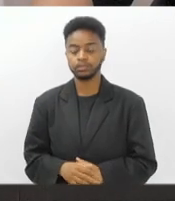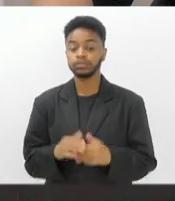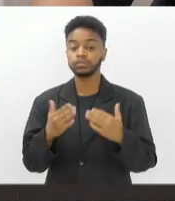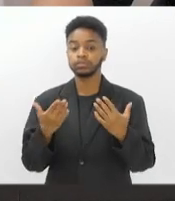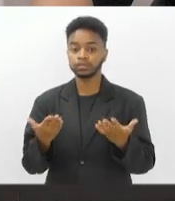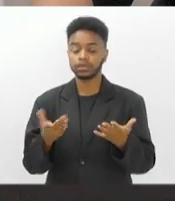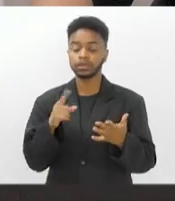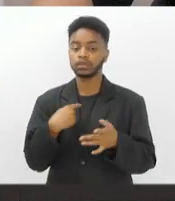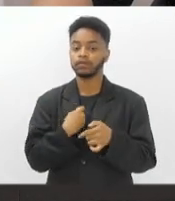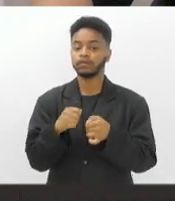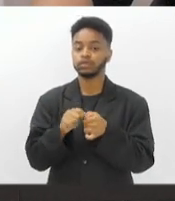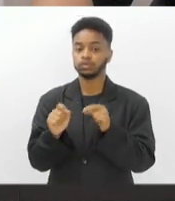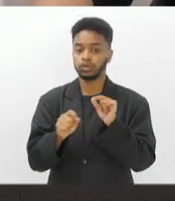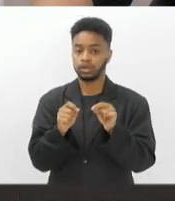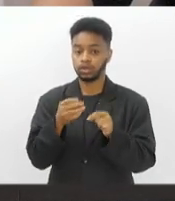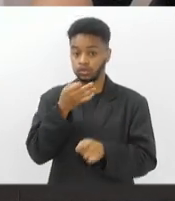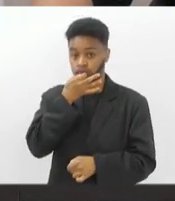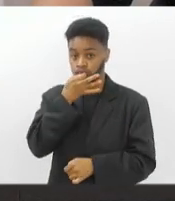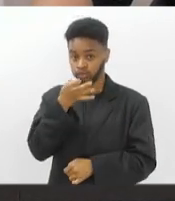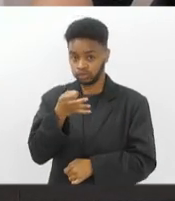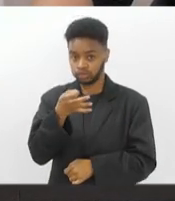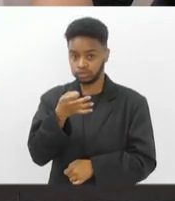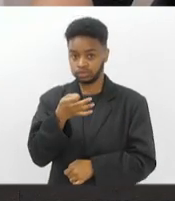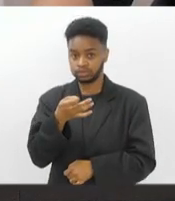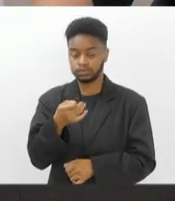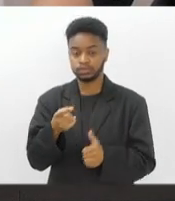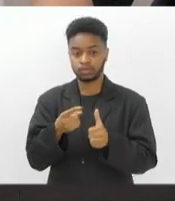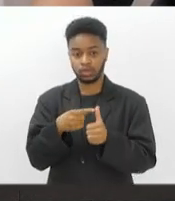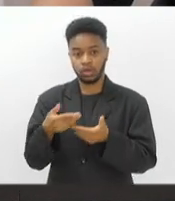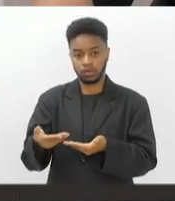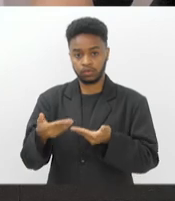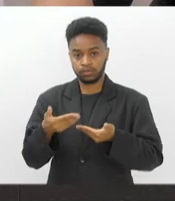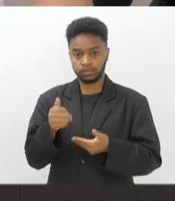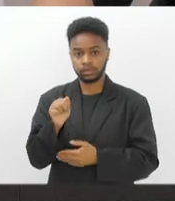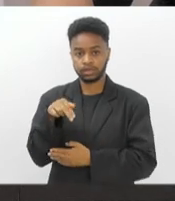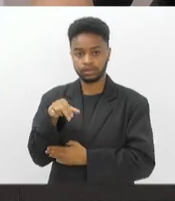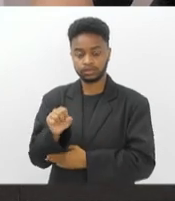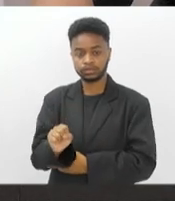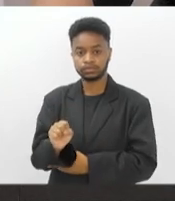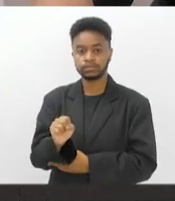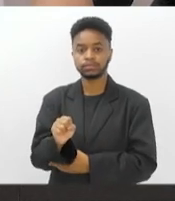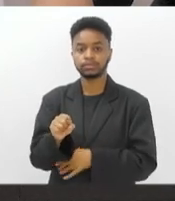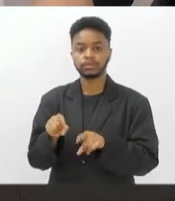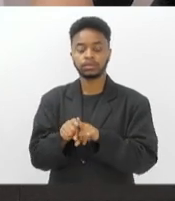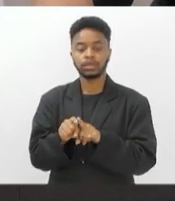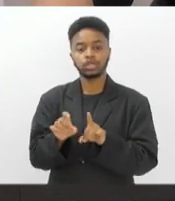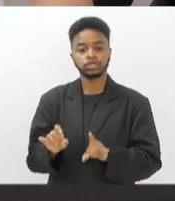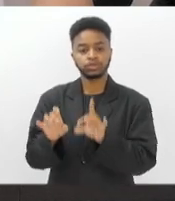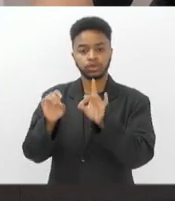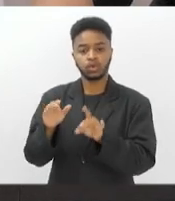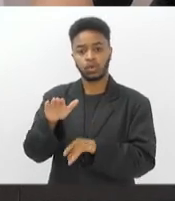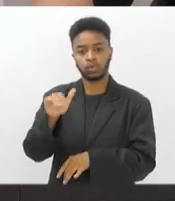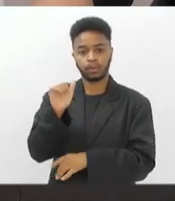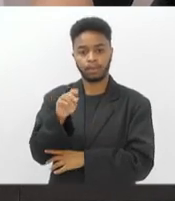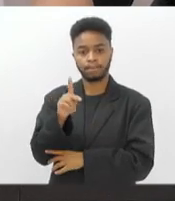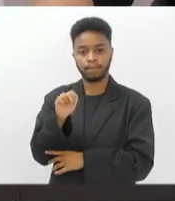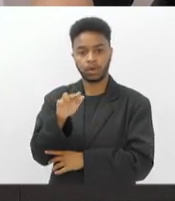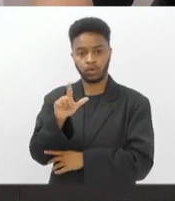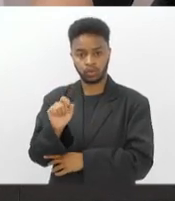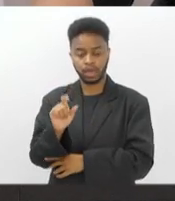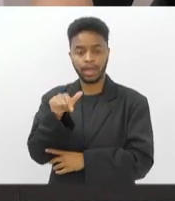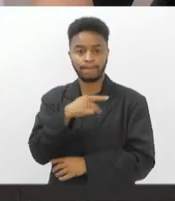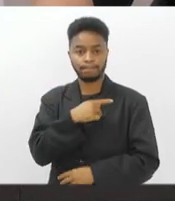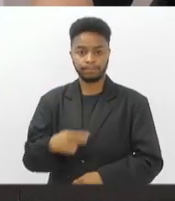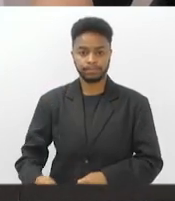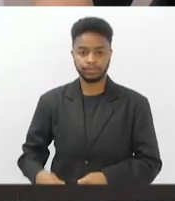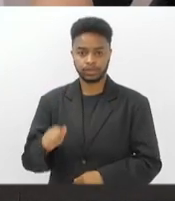seguinte a a sugestão então é a o convite a NS e eu vou fazer o convite especialmente ao Paulo ao o sor Paulo Rebelo que é o presidente da